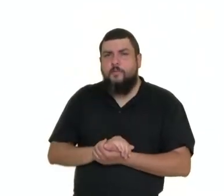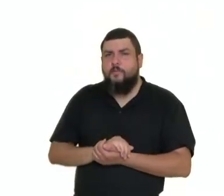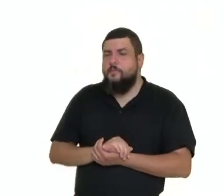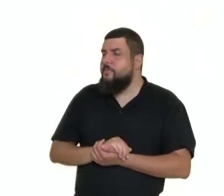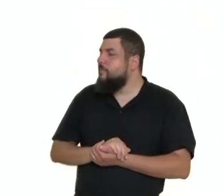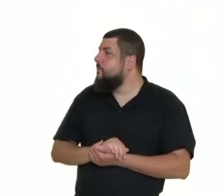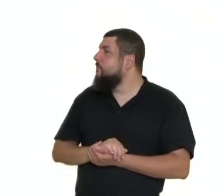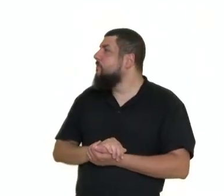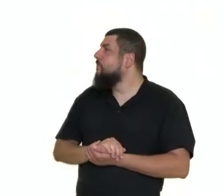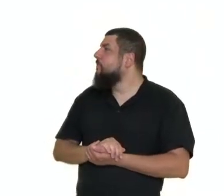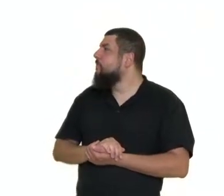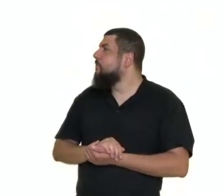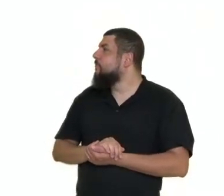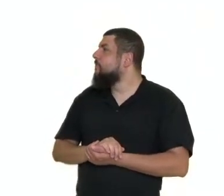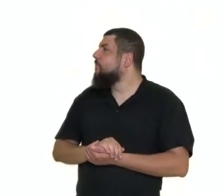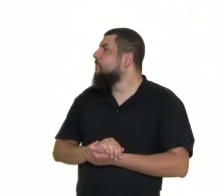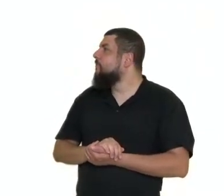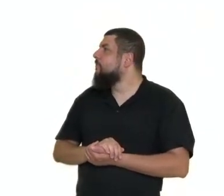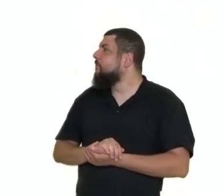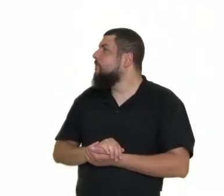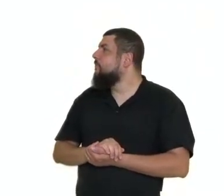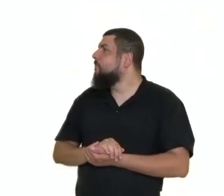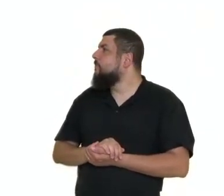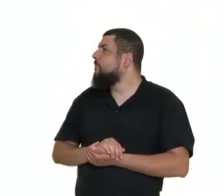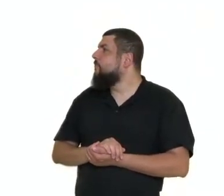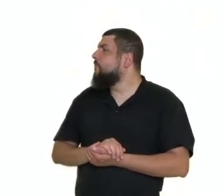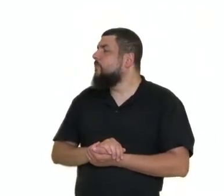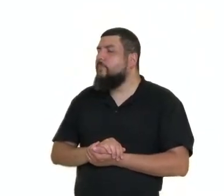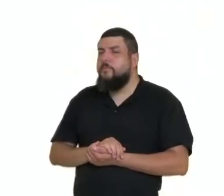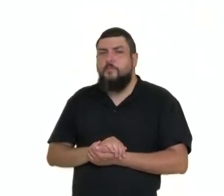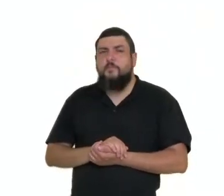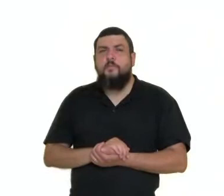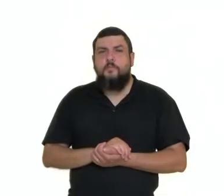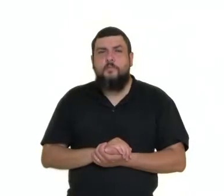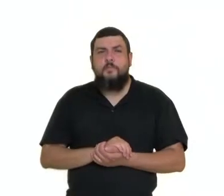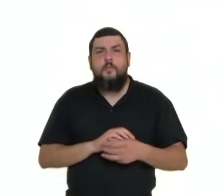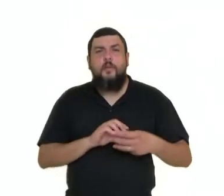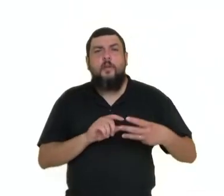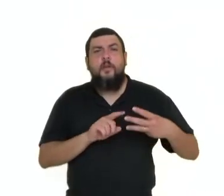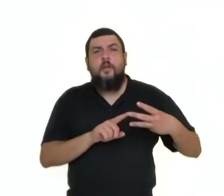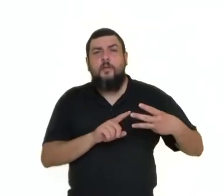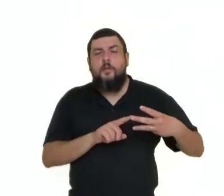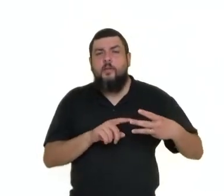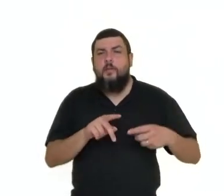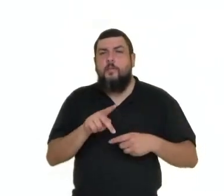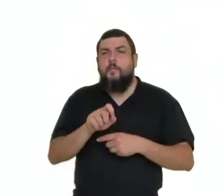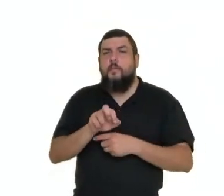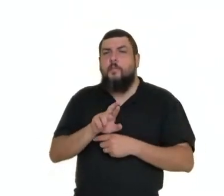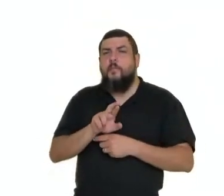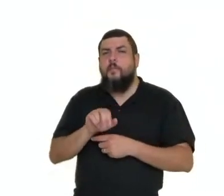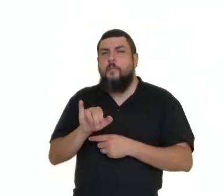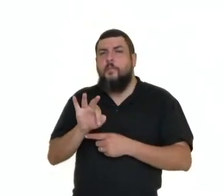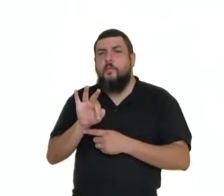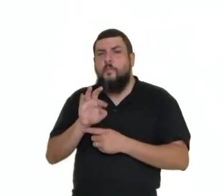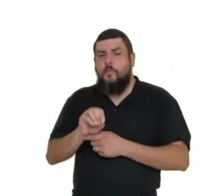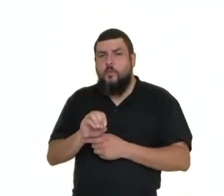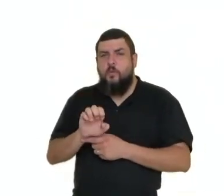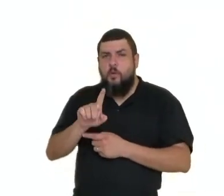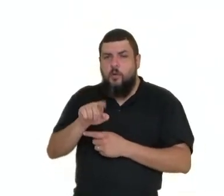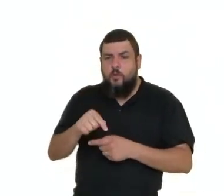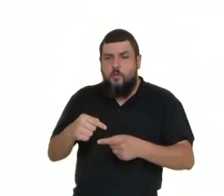face. Perrito, ó, carita de perrito. Perrito que já vem de perro,